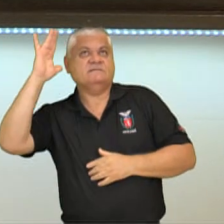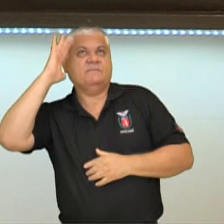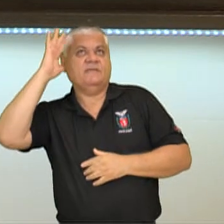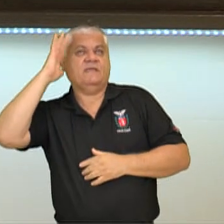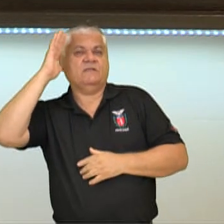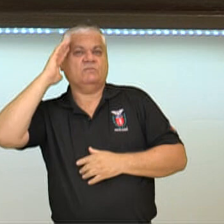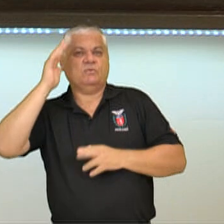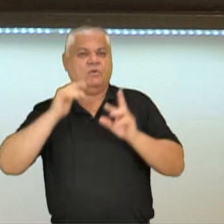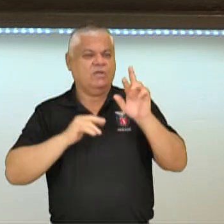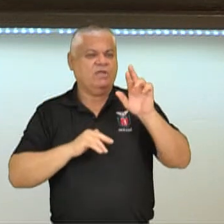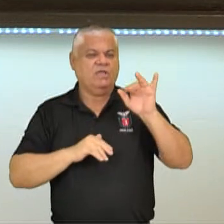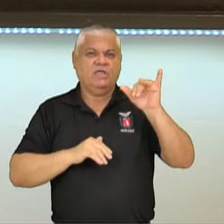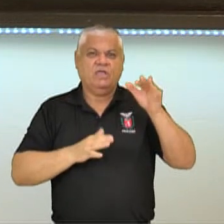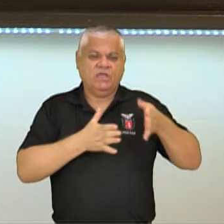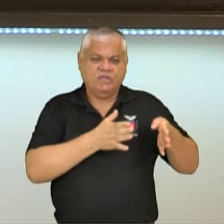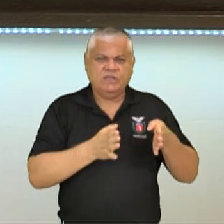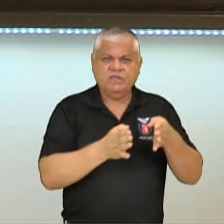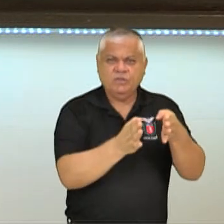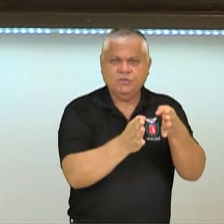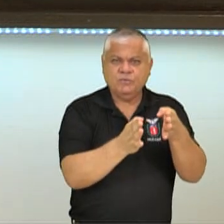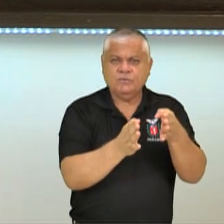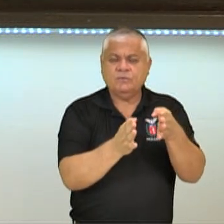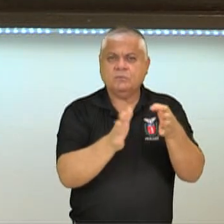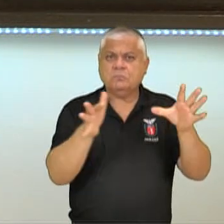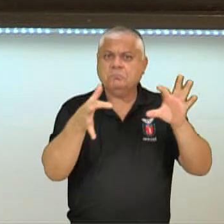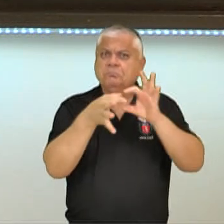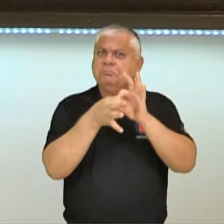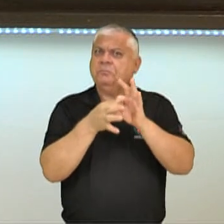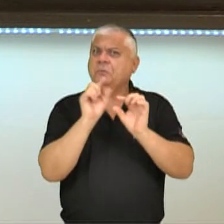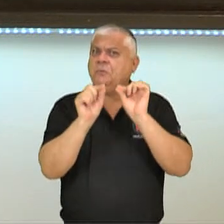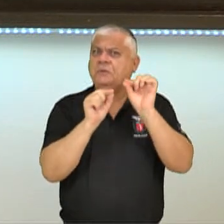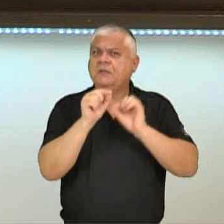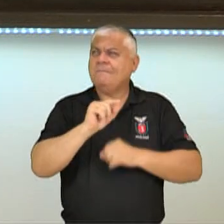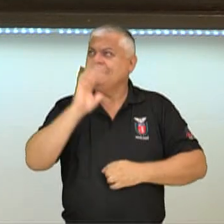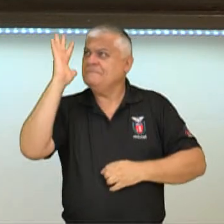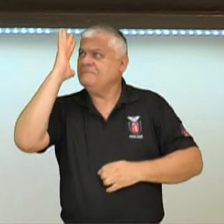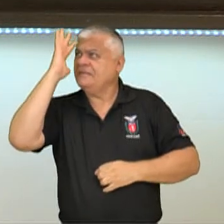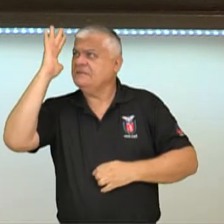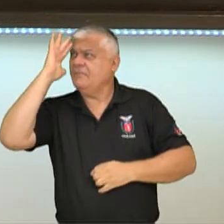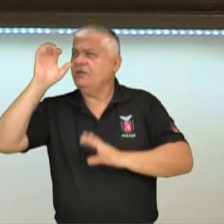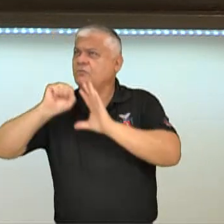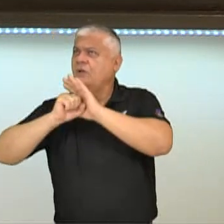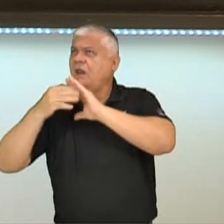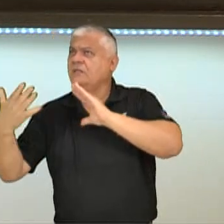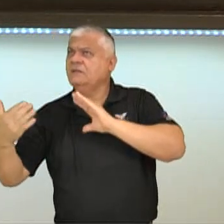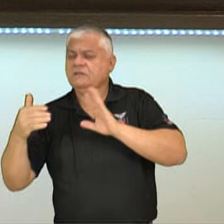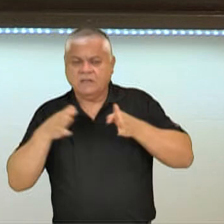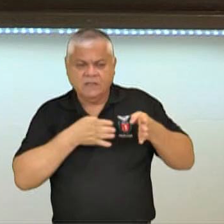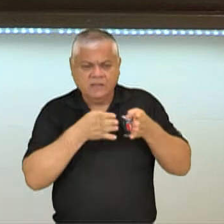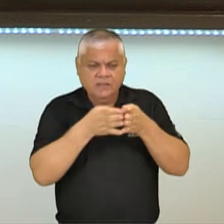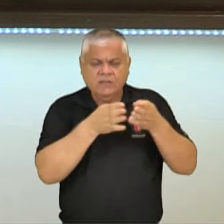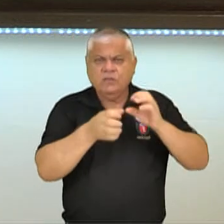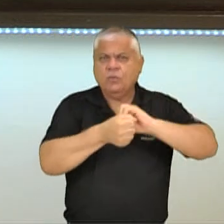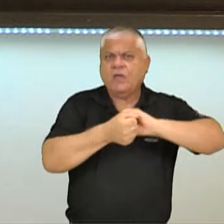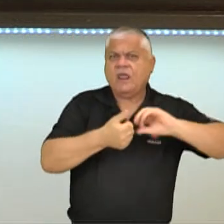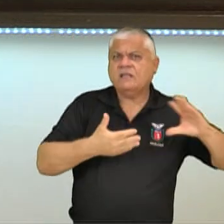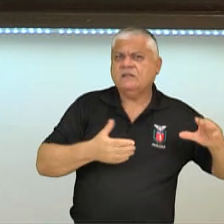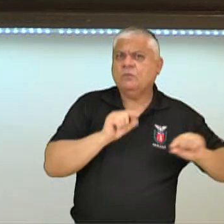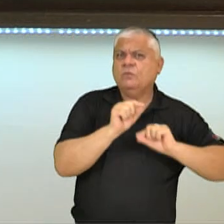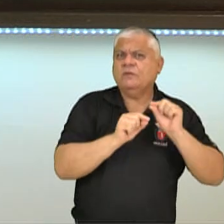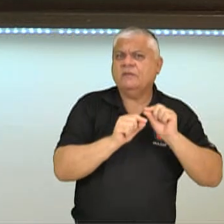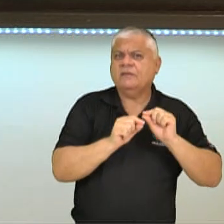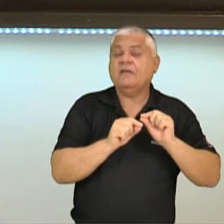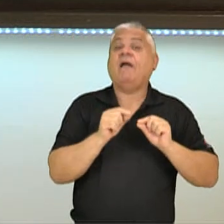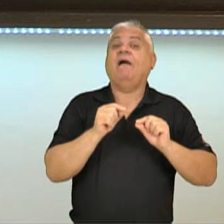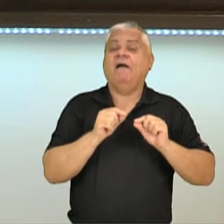rio. Aqui eu estou juntando, aproximando a característica do rio com a característica do pensamento.